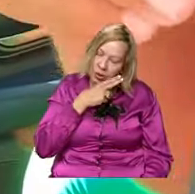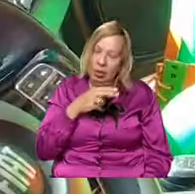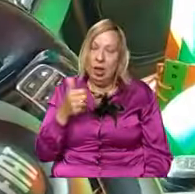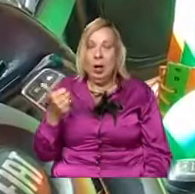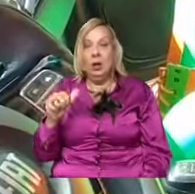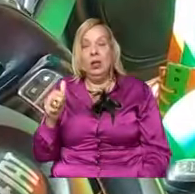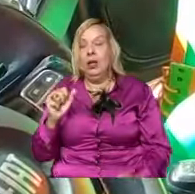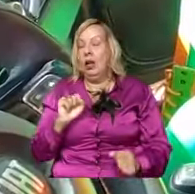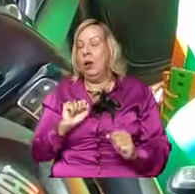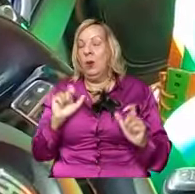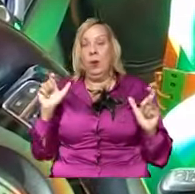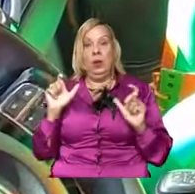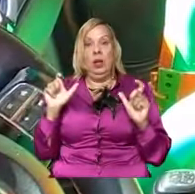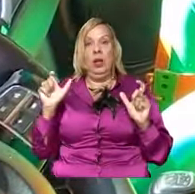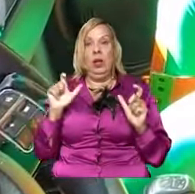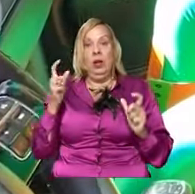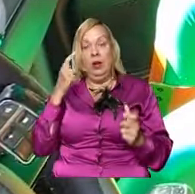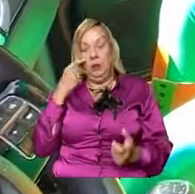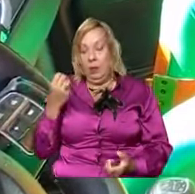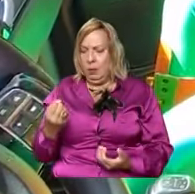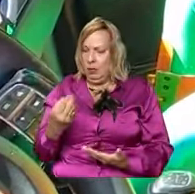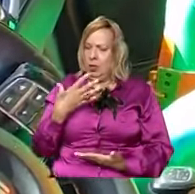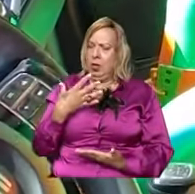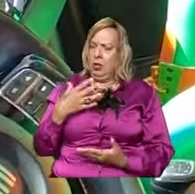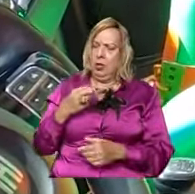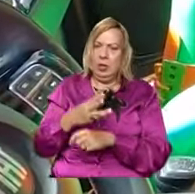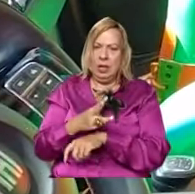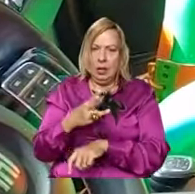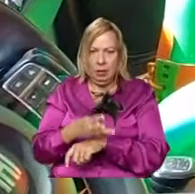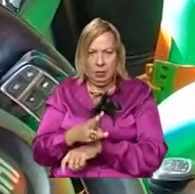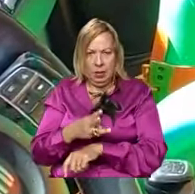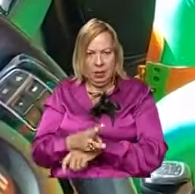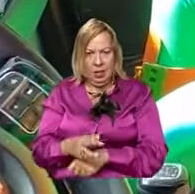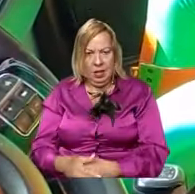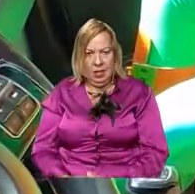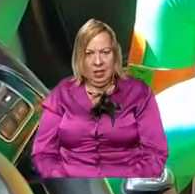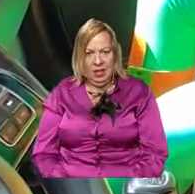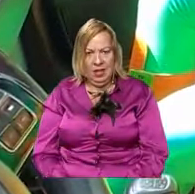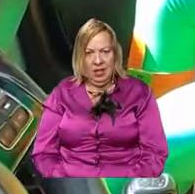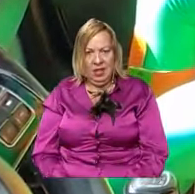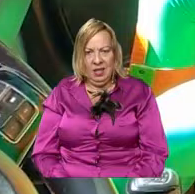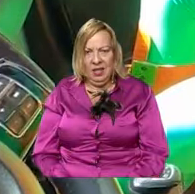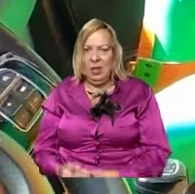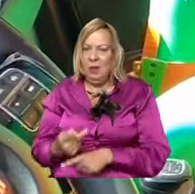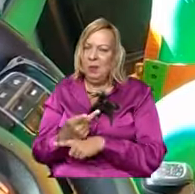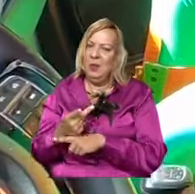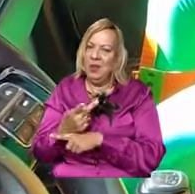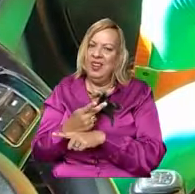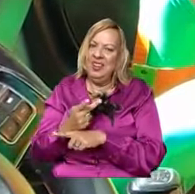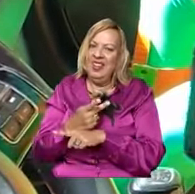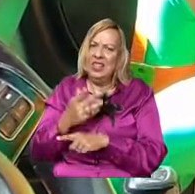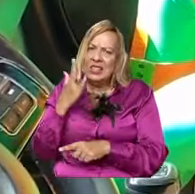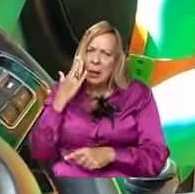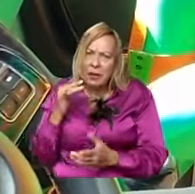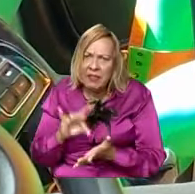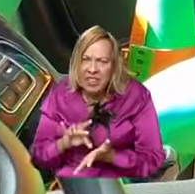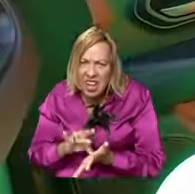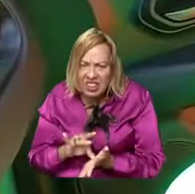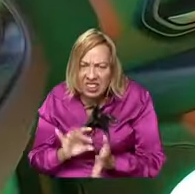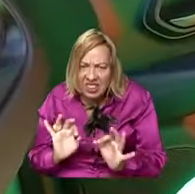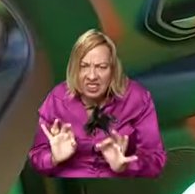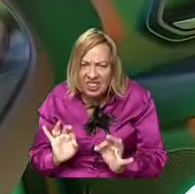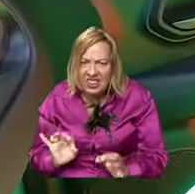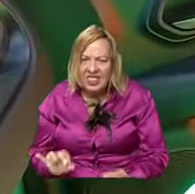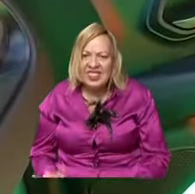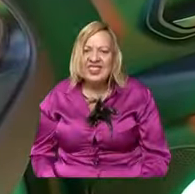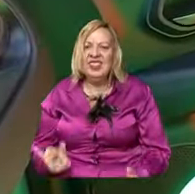acordei e vi a mensagem pelo WhatsApp. Foi quando eu fui procurar realmente saber se era verdade mesmo. E